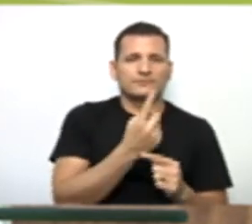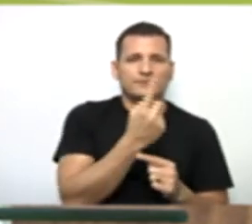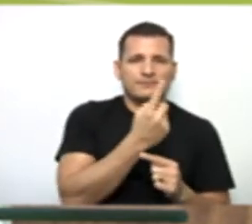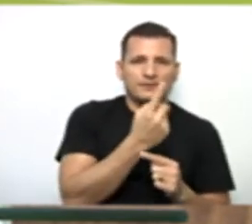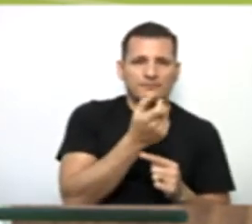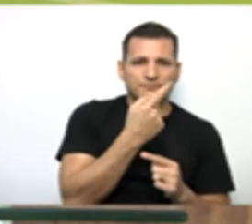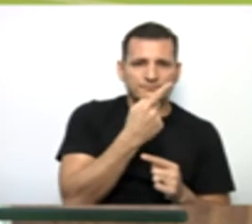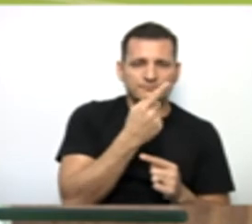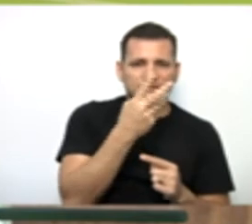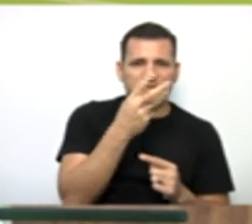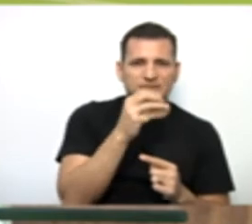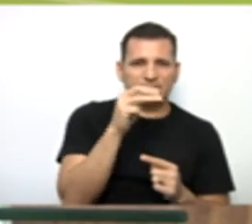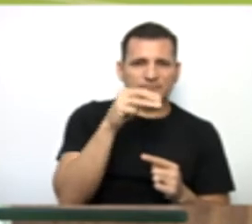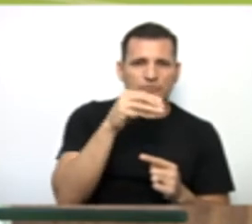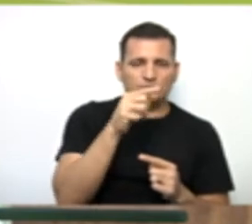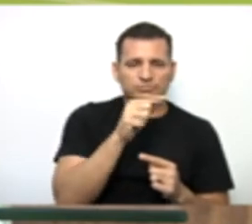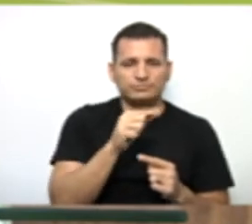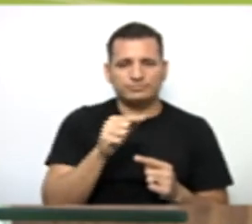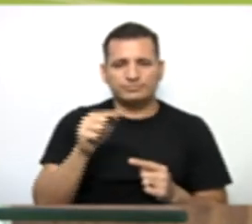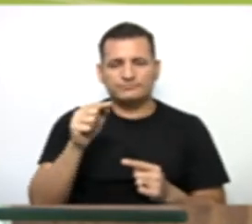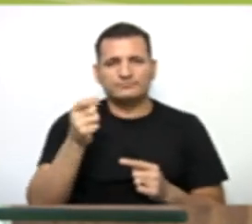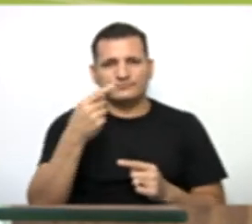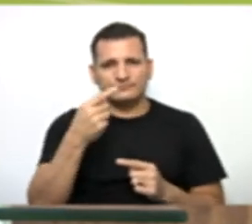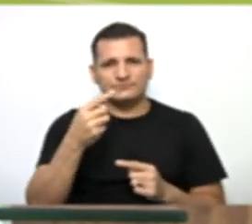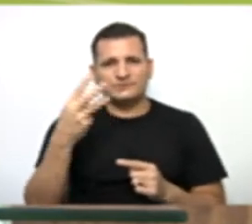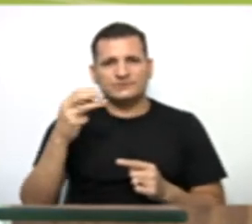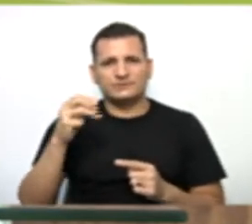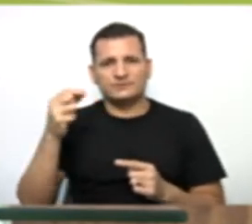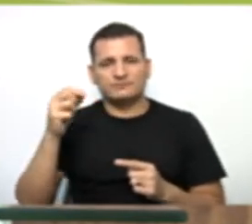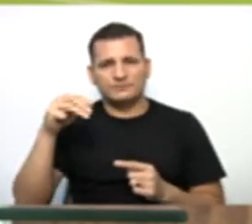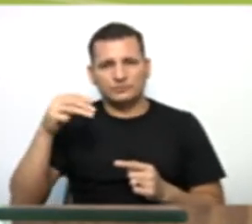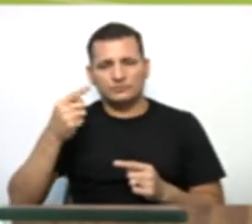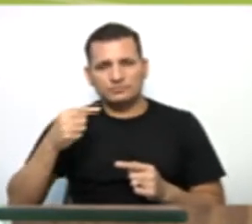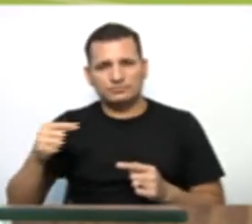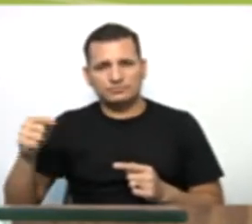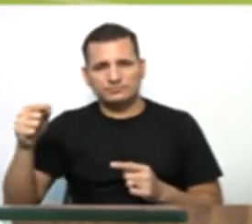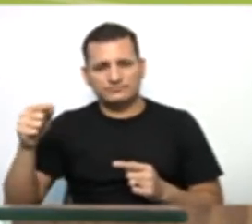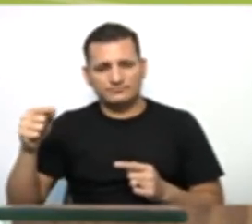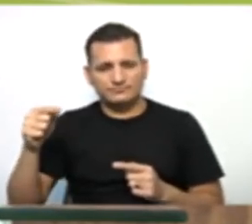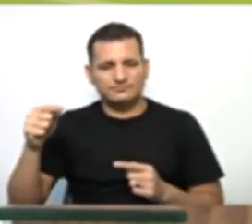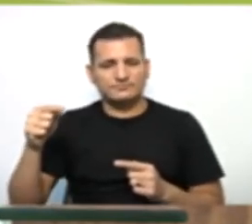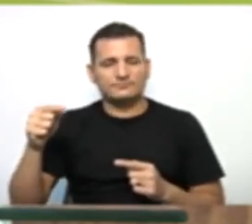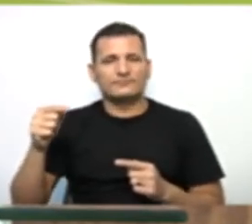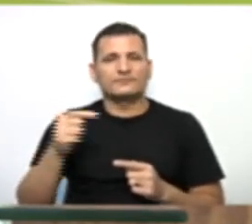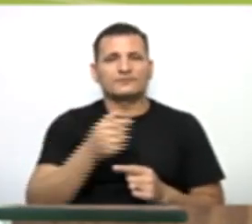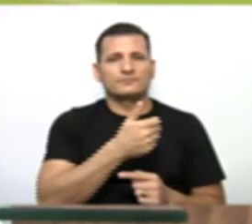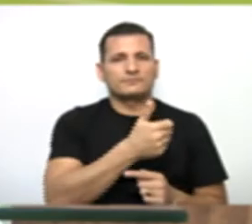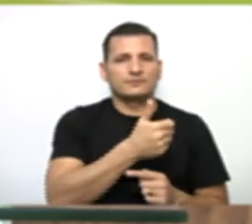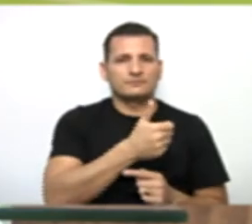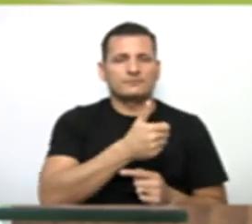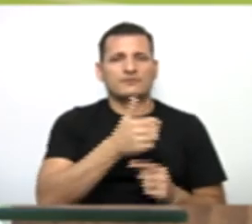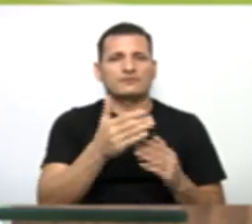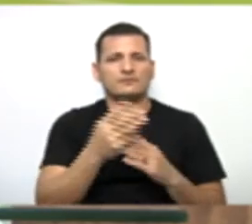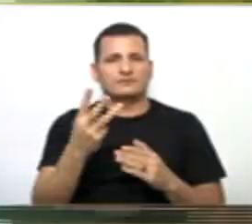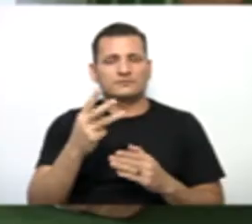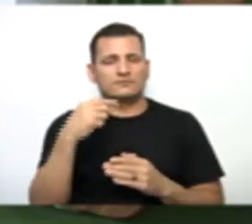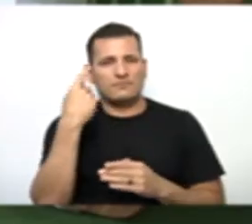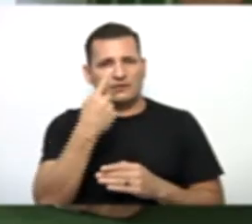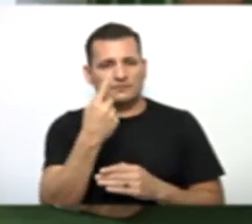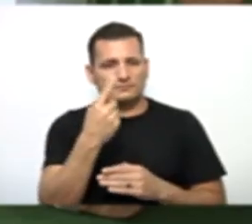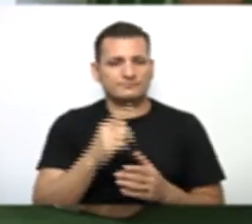dentro de 30 minutos do segundo e mais 30 minutos do terceiro. Decorreram, então, do primeiro até o terceiro, 1 hora. Correto